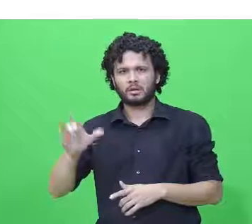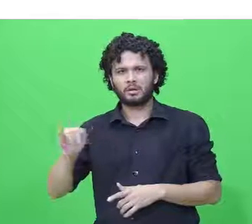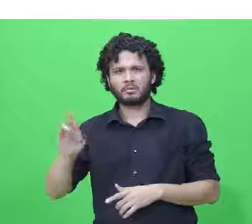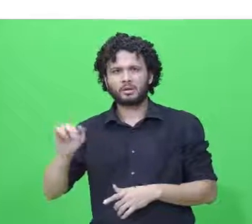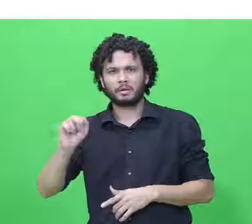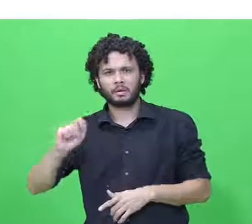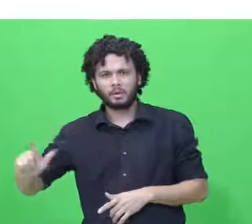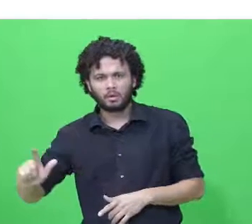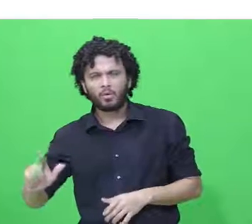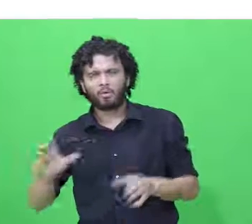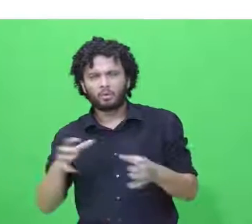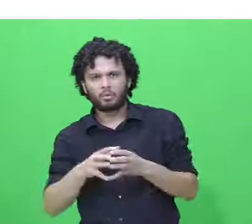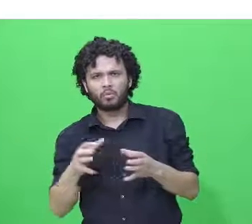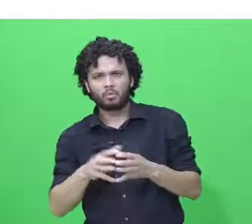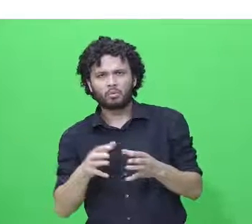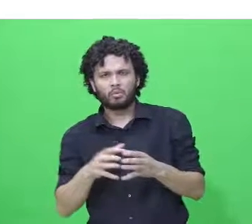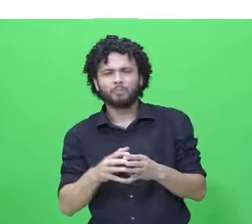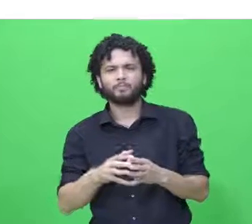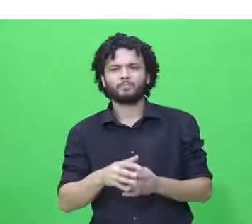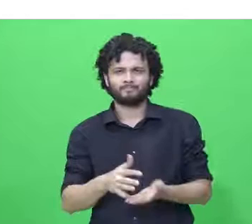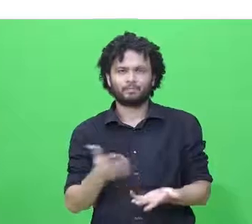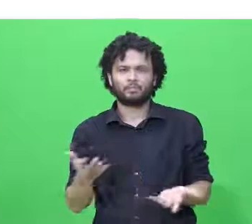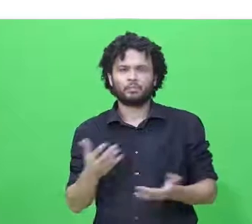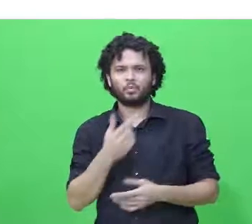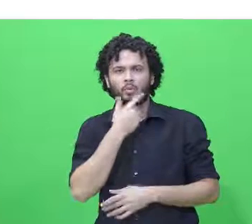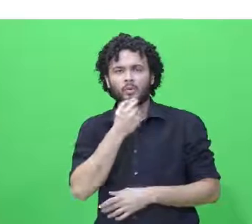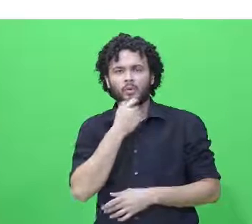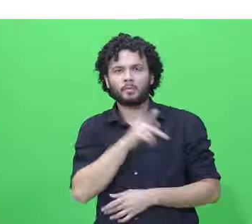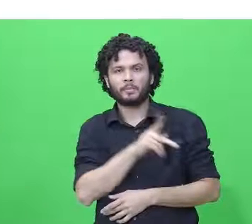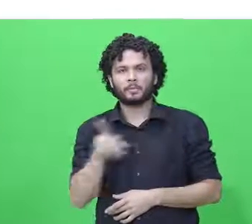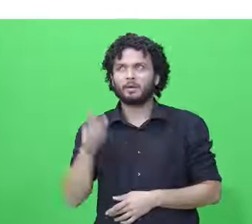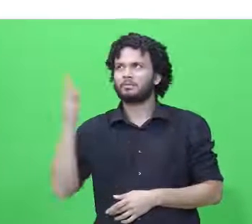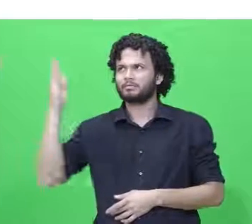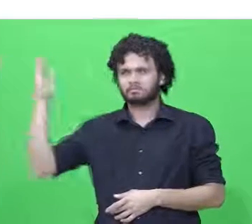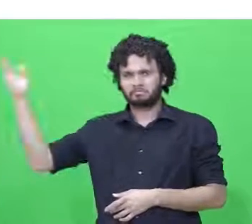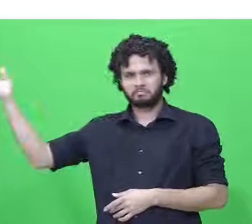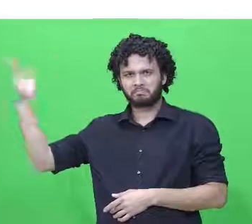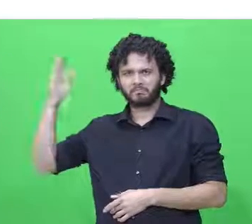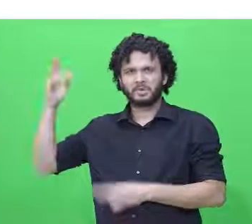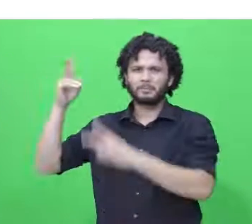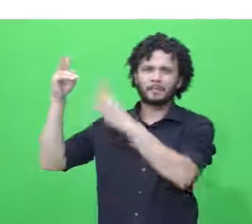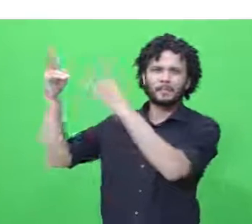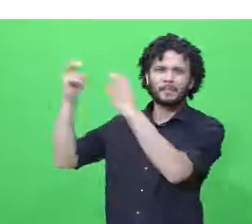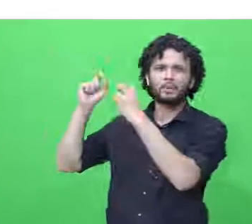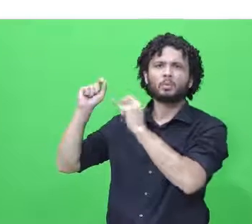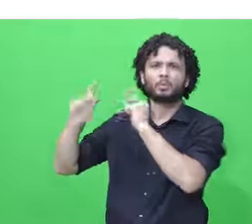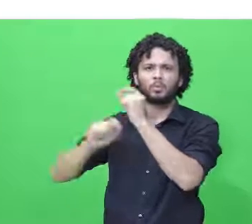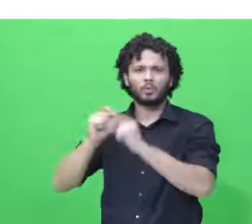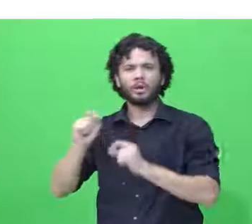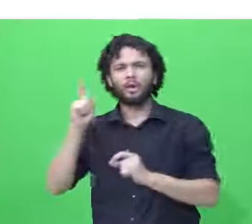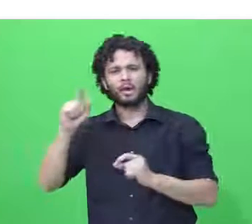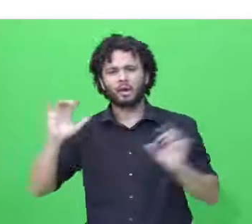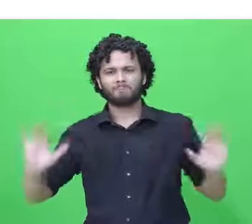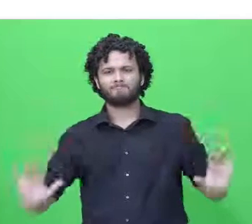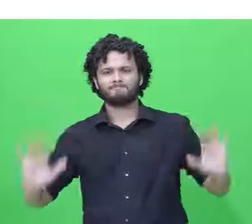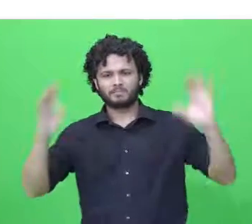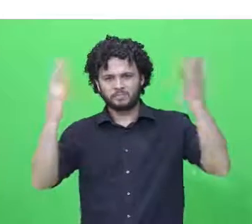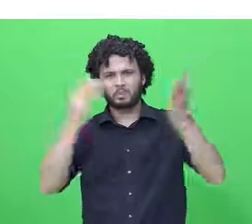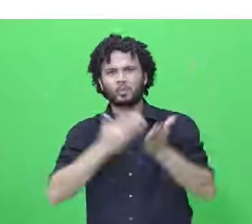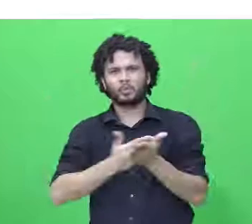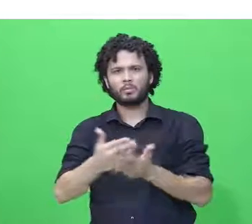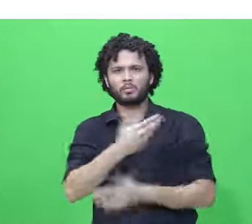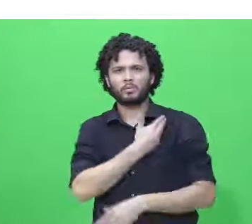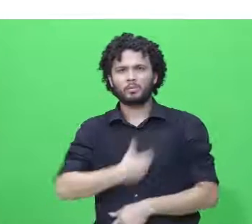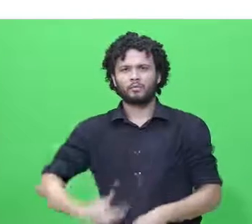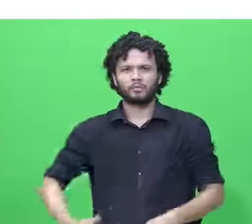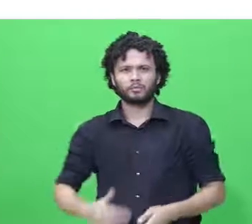então, a tomada do poder pelo governo varguista. Essa é uma imagem que vocês têm, então, na tela, exatamente essa comemoração, então, desse início do